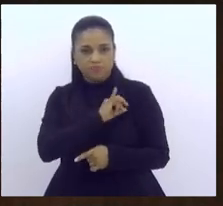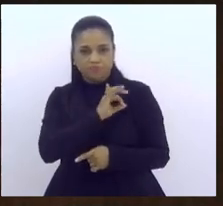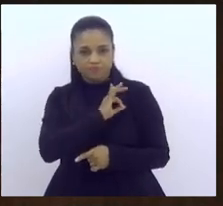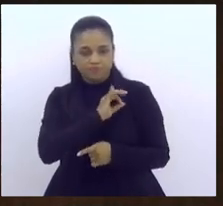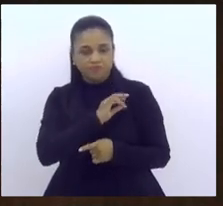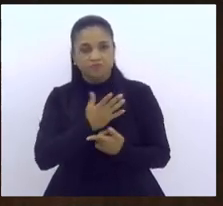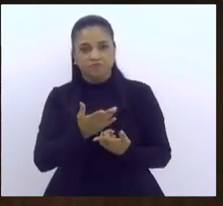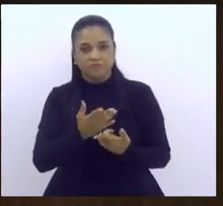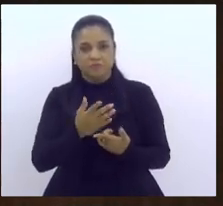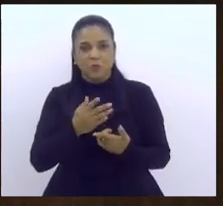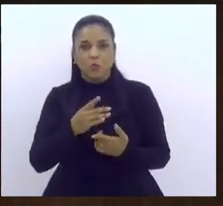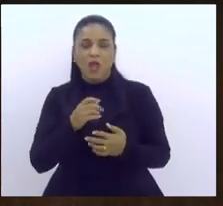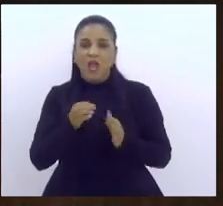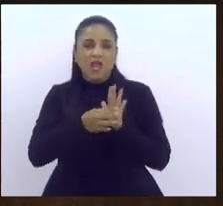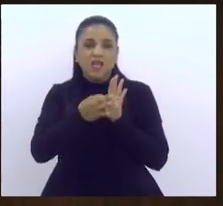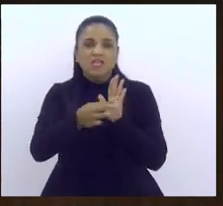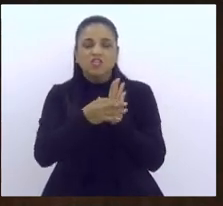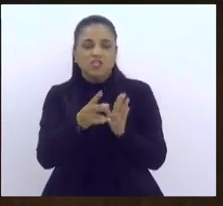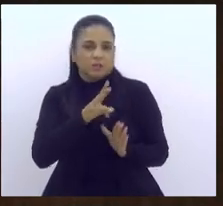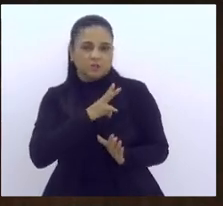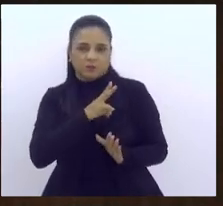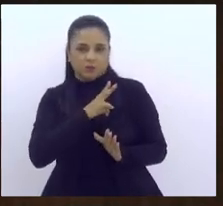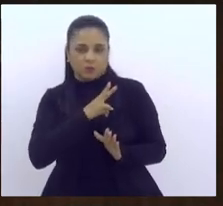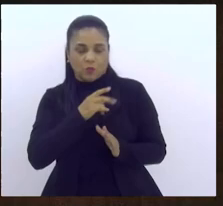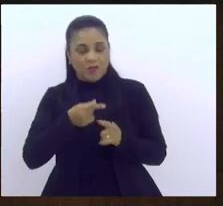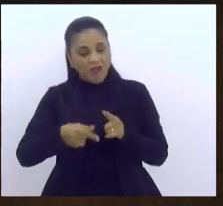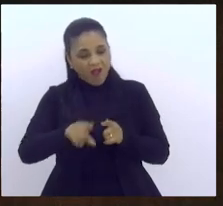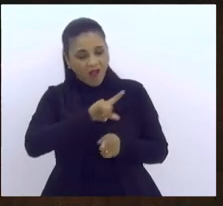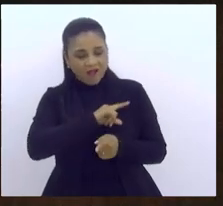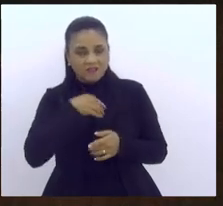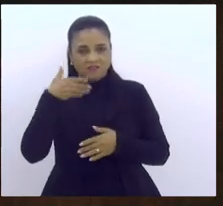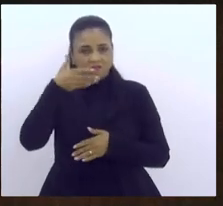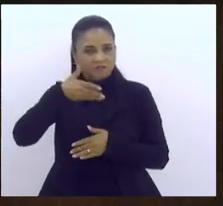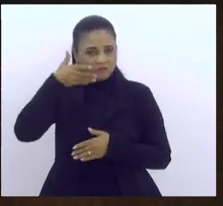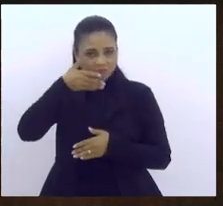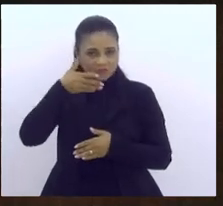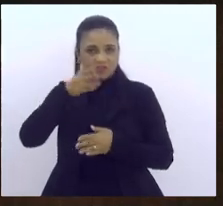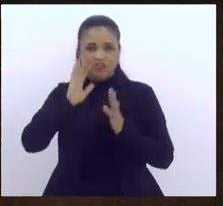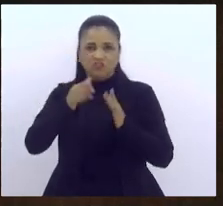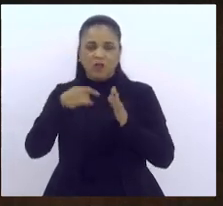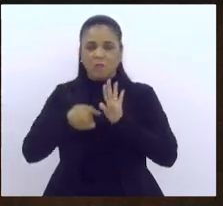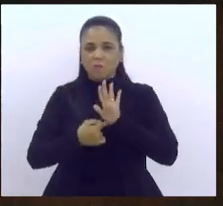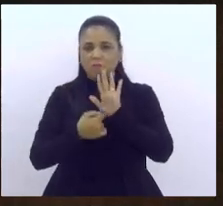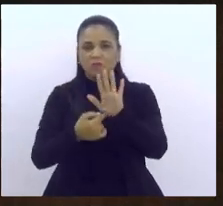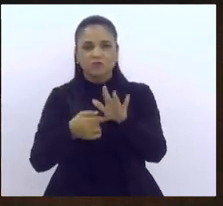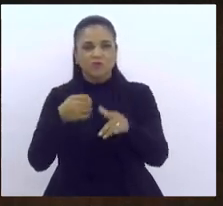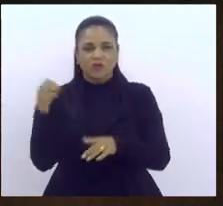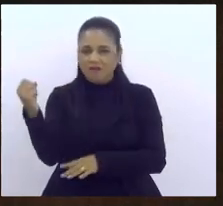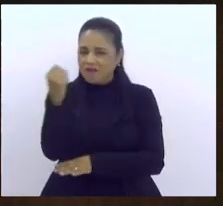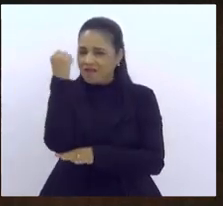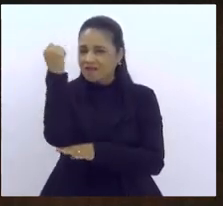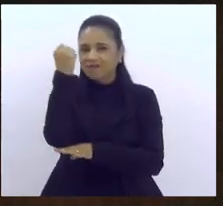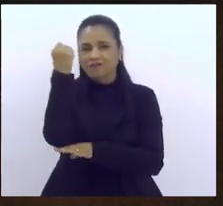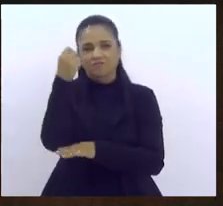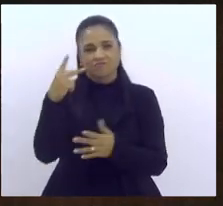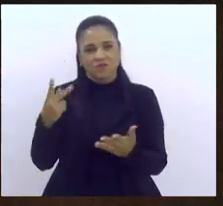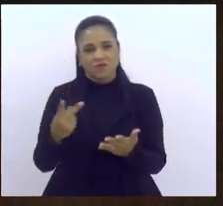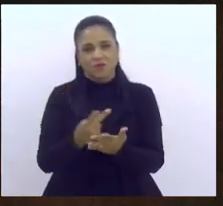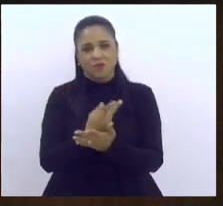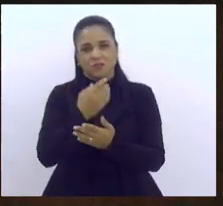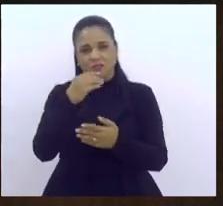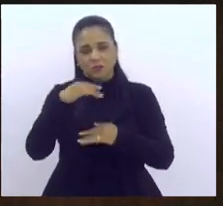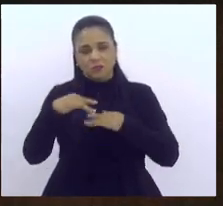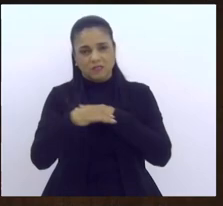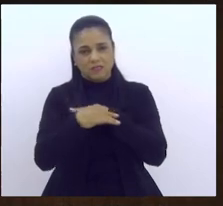a quem quer que seja, porque as falas que me antecederam já revelaram algo muito grave que vem acontecendo, e falo com